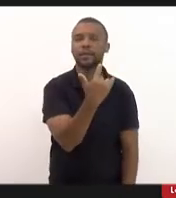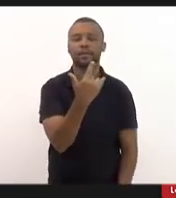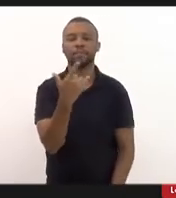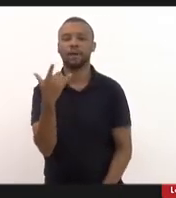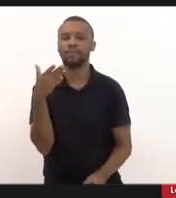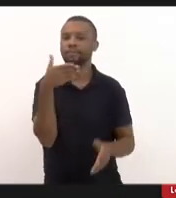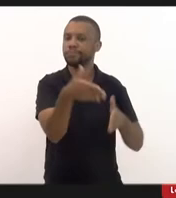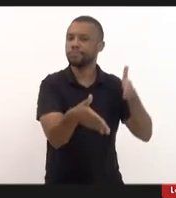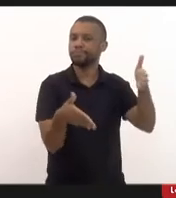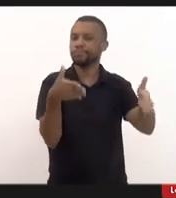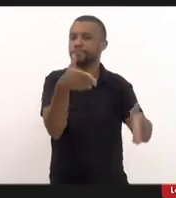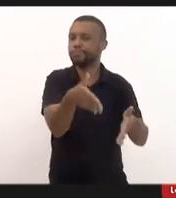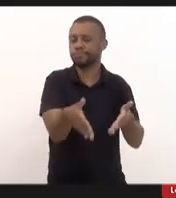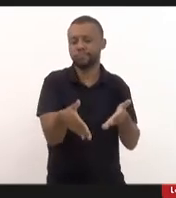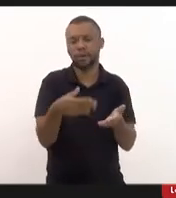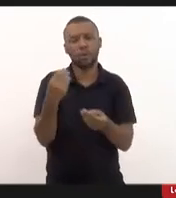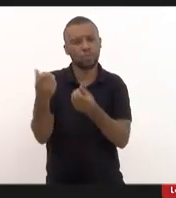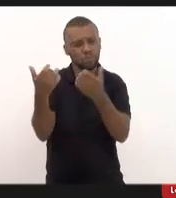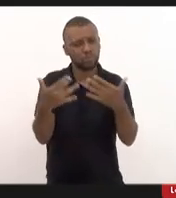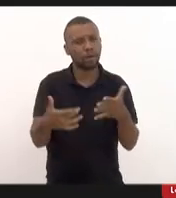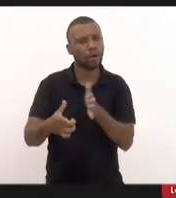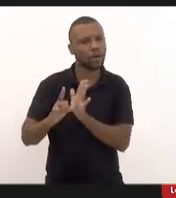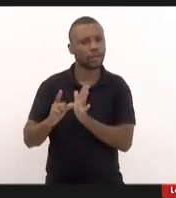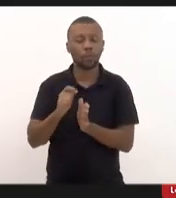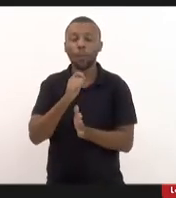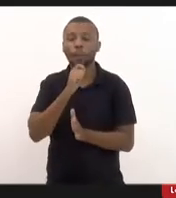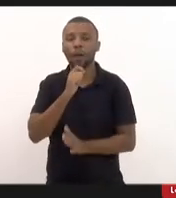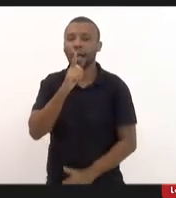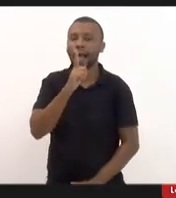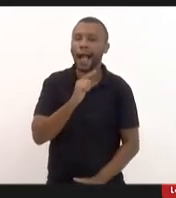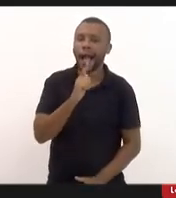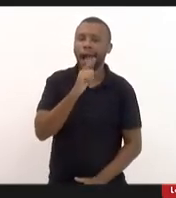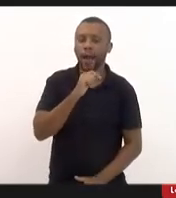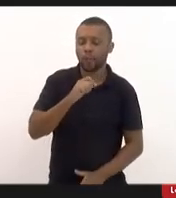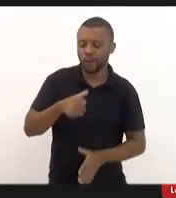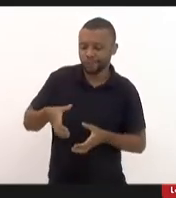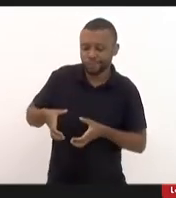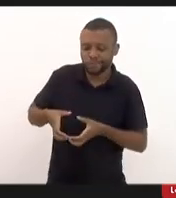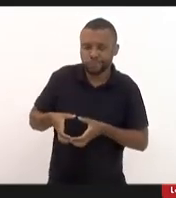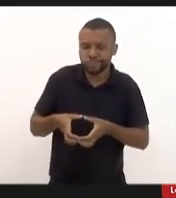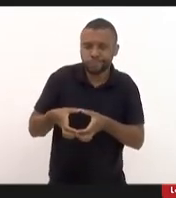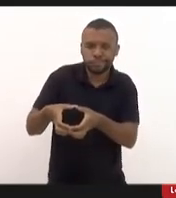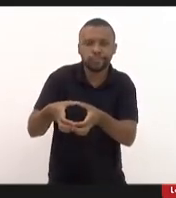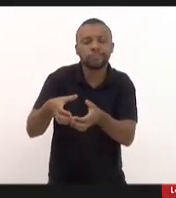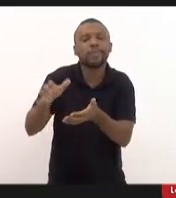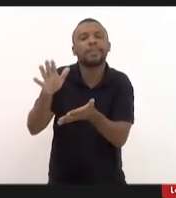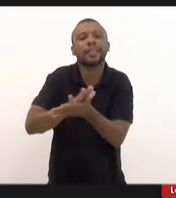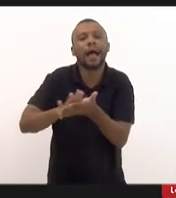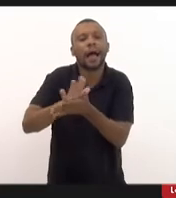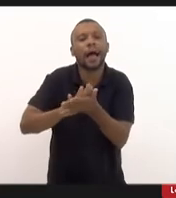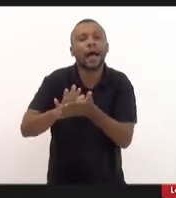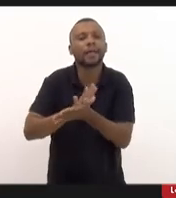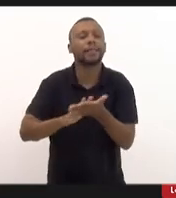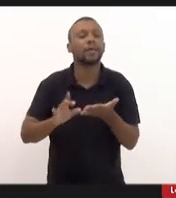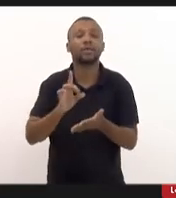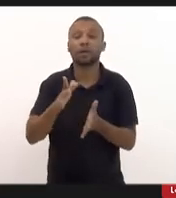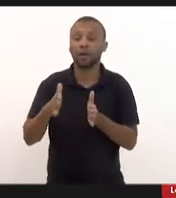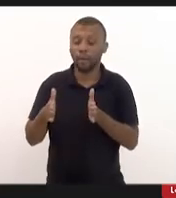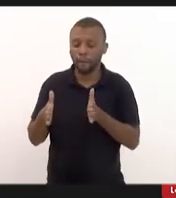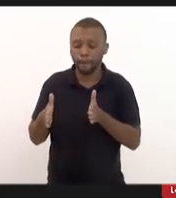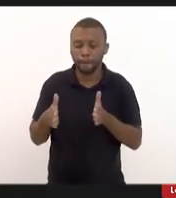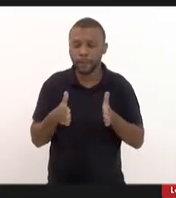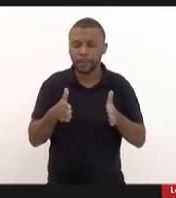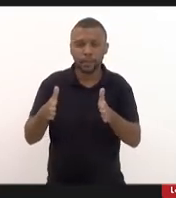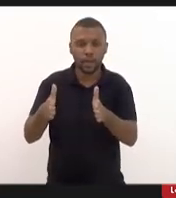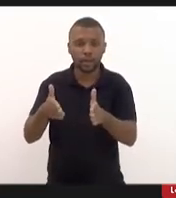água, não se tem um escoamento sanitário, não se tem nada hoje no ar, a não ser uma estrada que